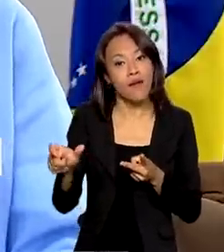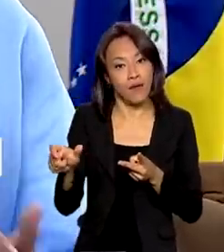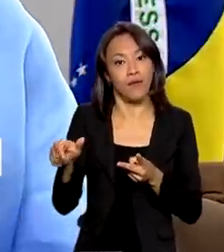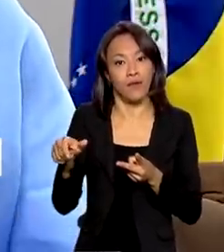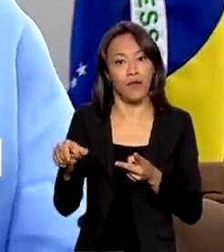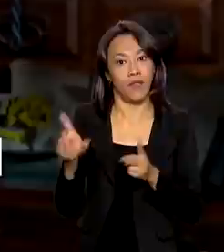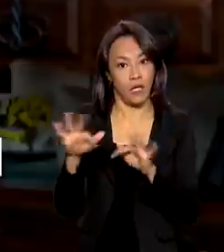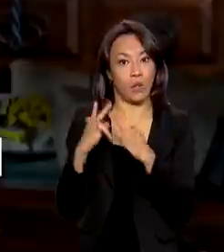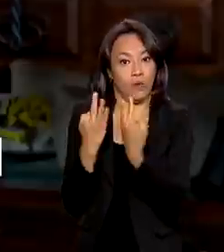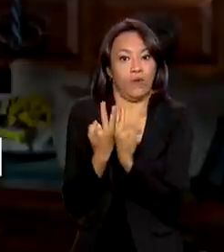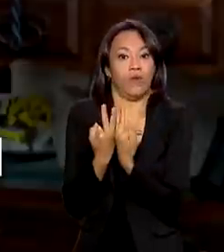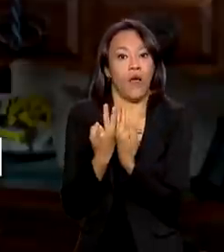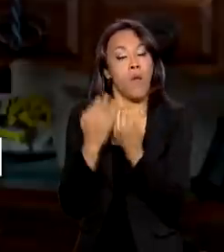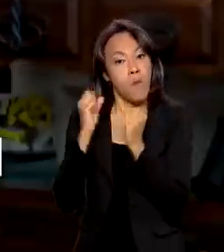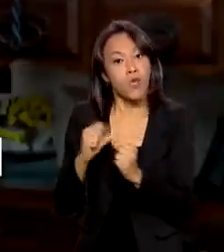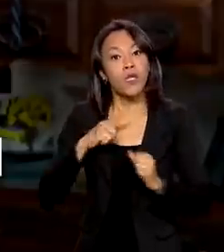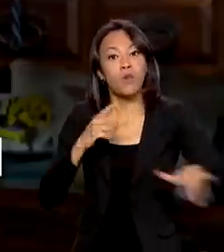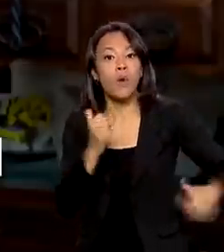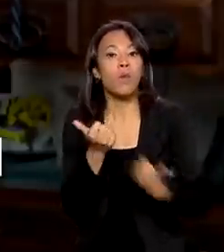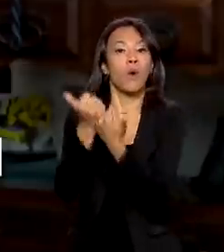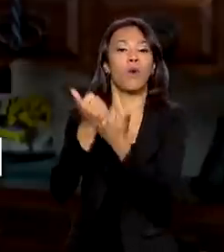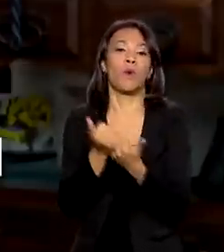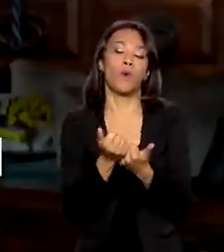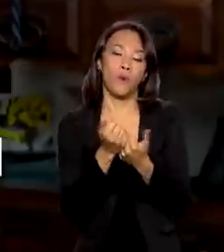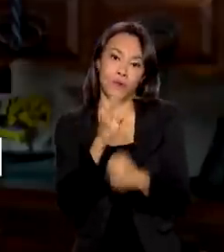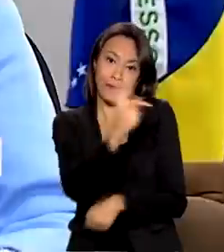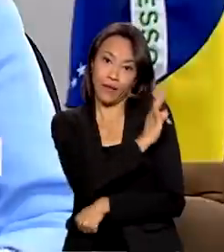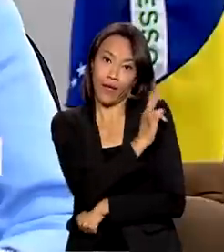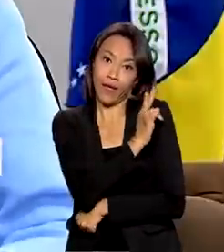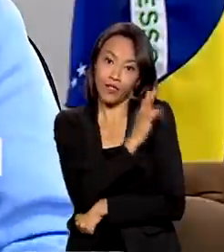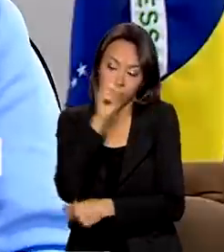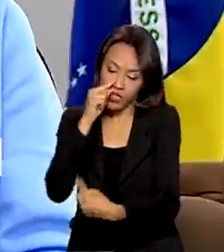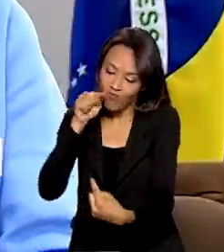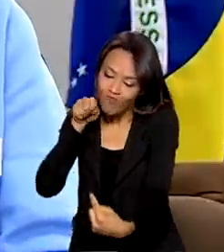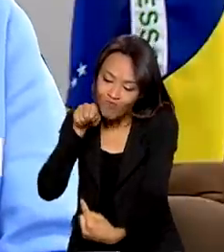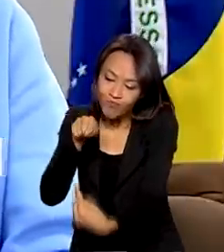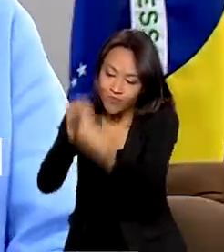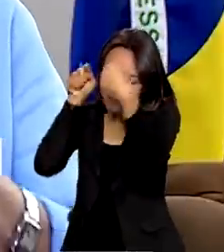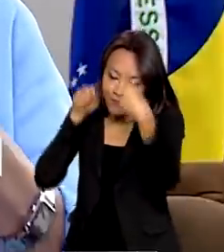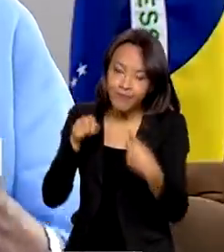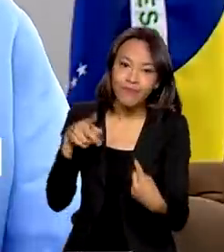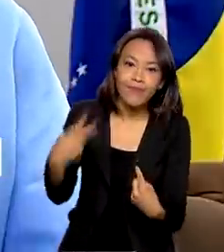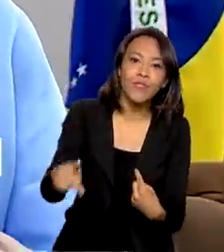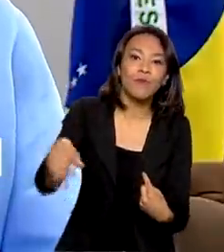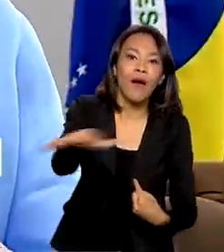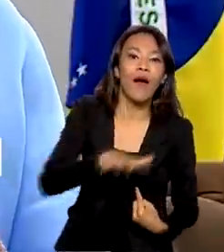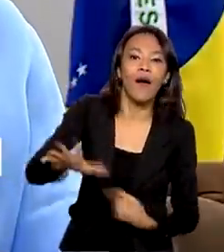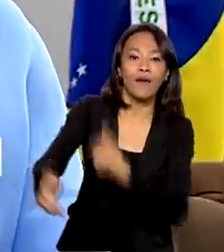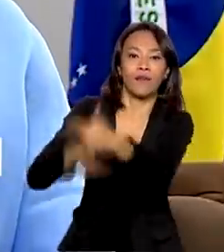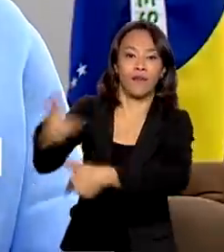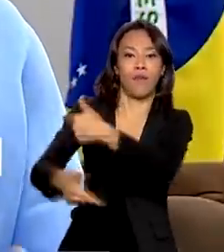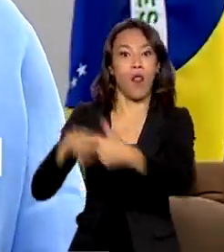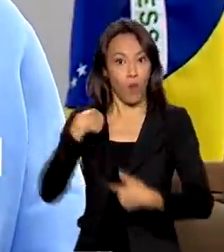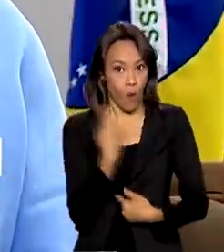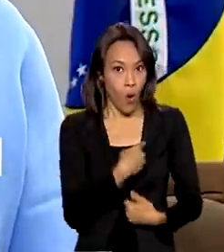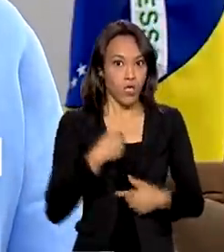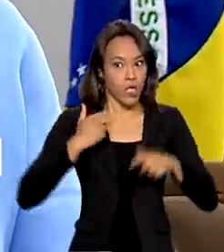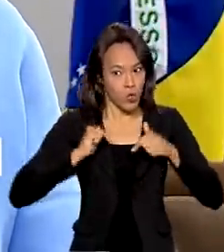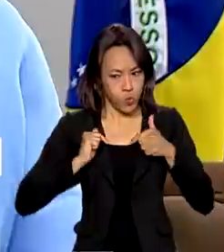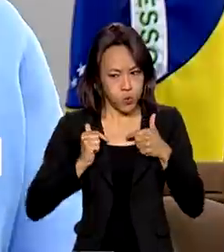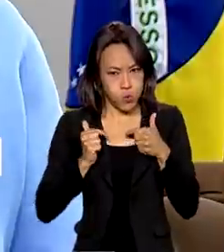ter uma assistência técnica compatível com aquilo que ele tem aí de investimento então nós temos trabalhado muito